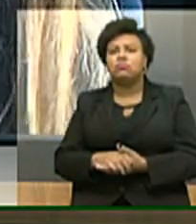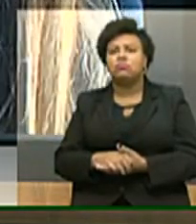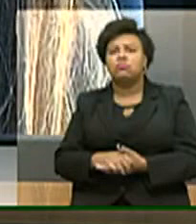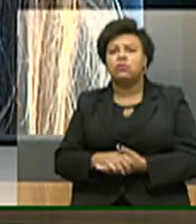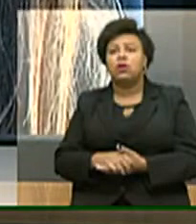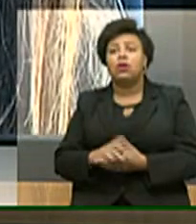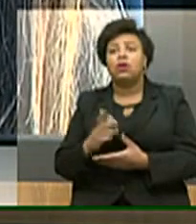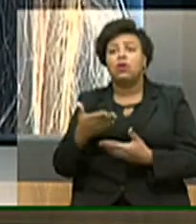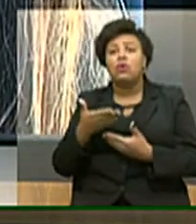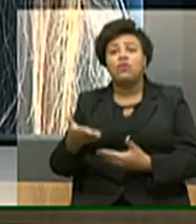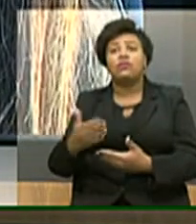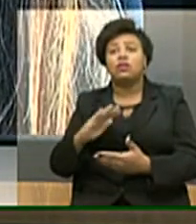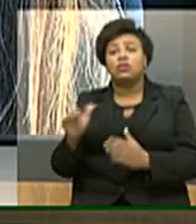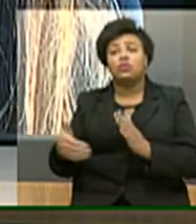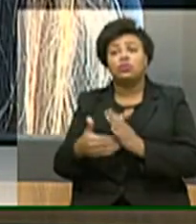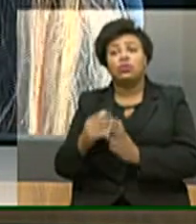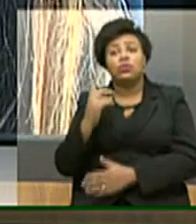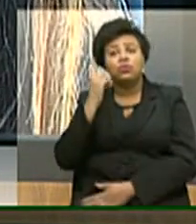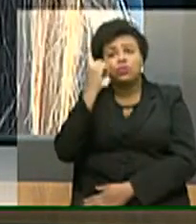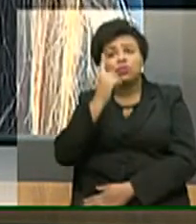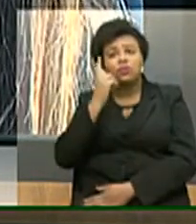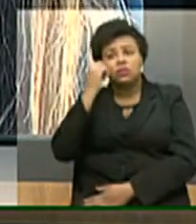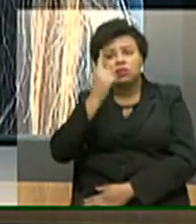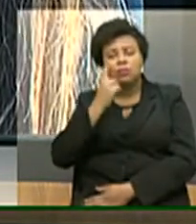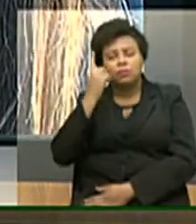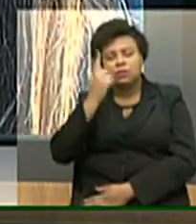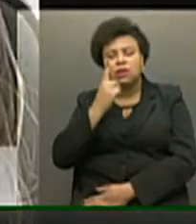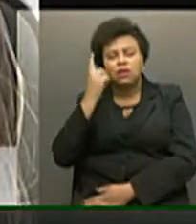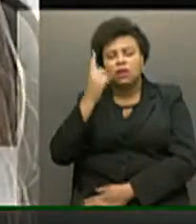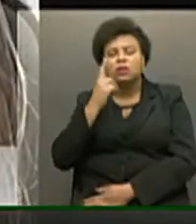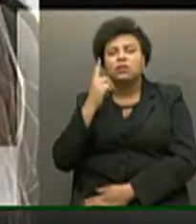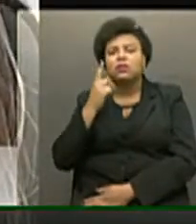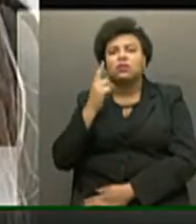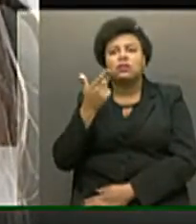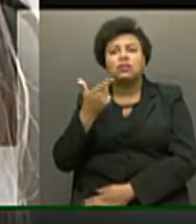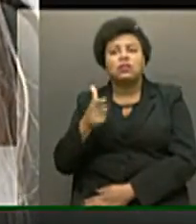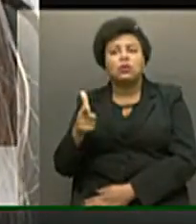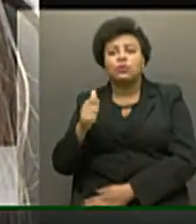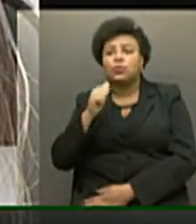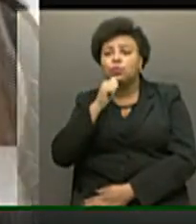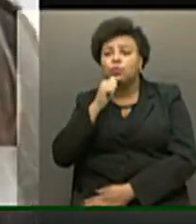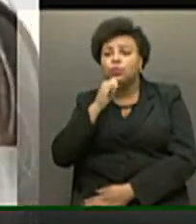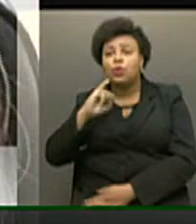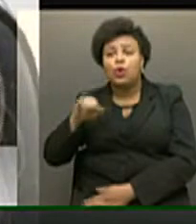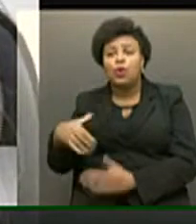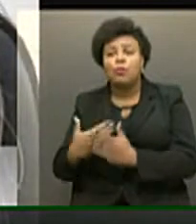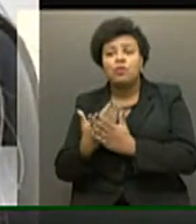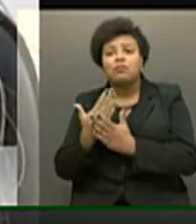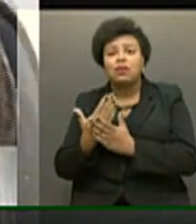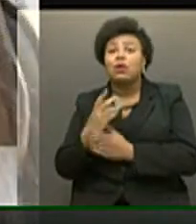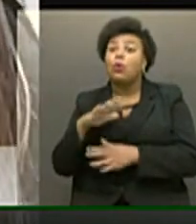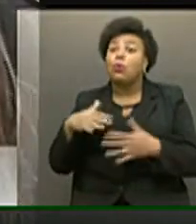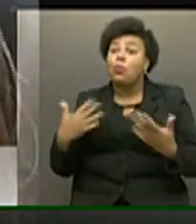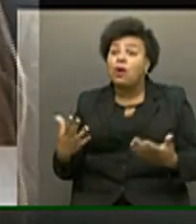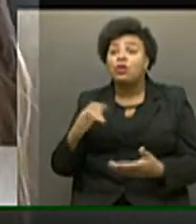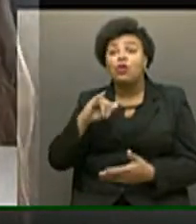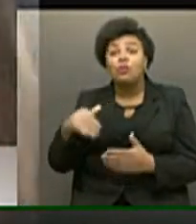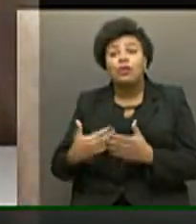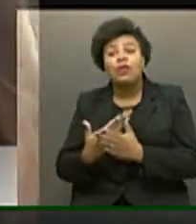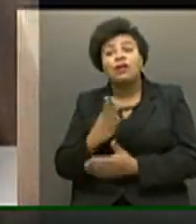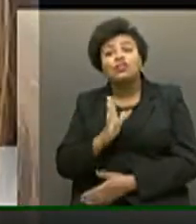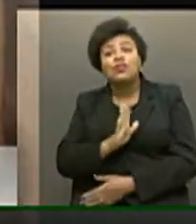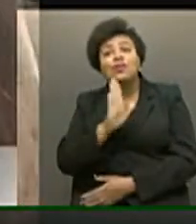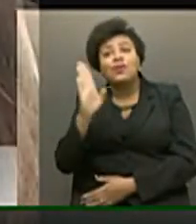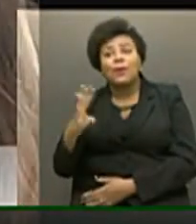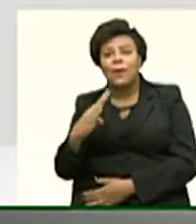Convidar a todos os parlamentares que não tiveram ainda a oportunidade, quando tiver a oportunidade de